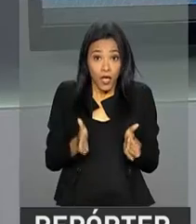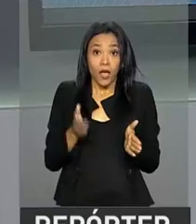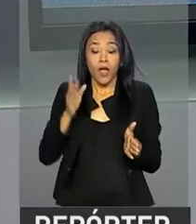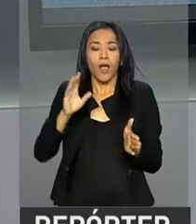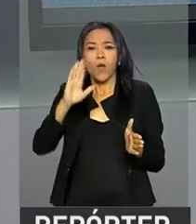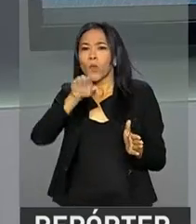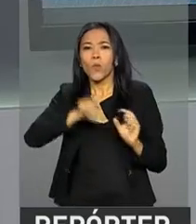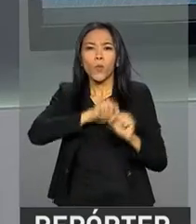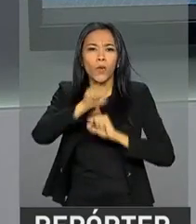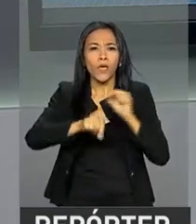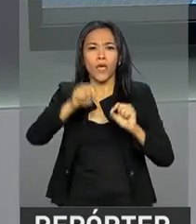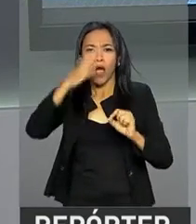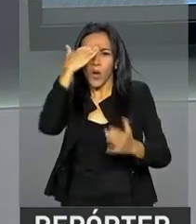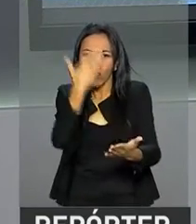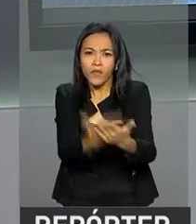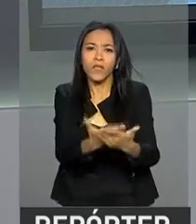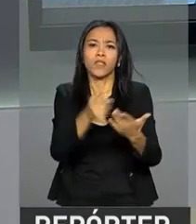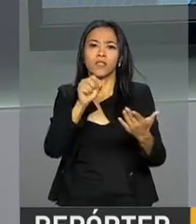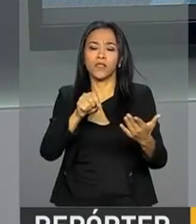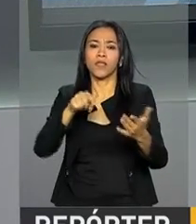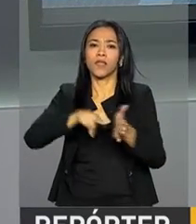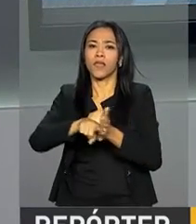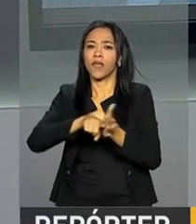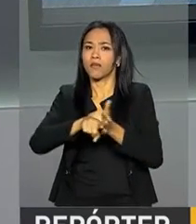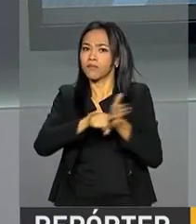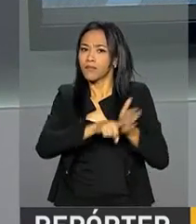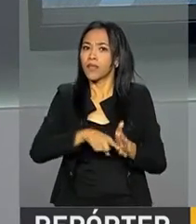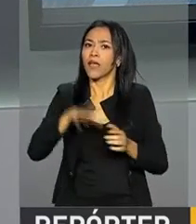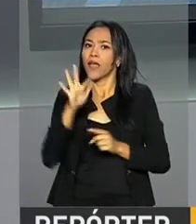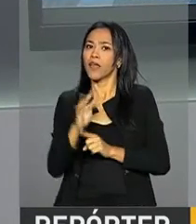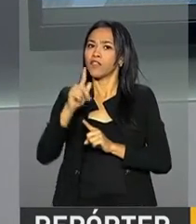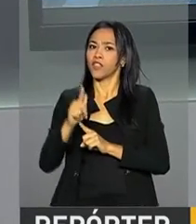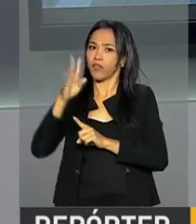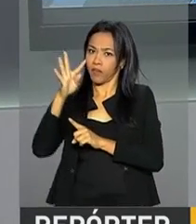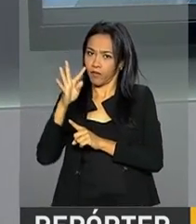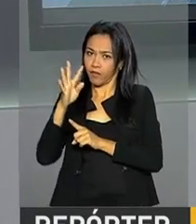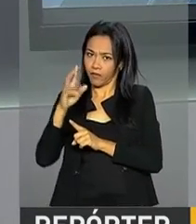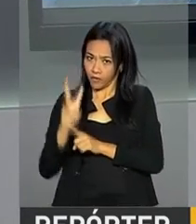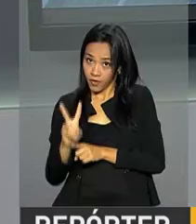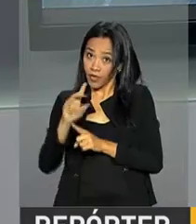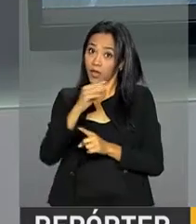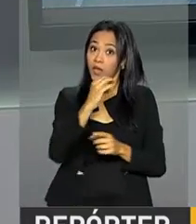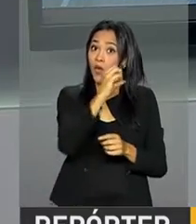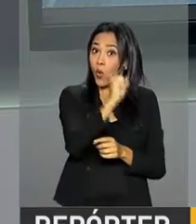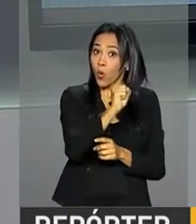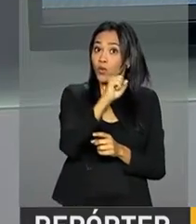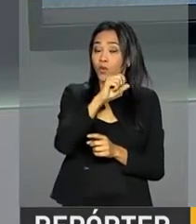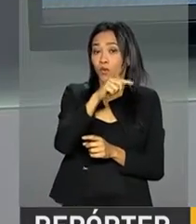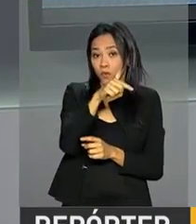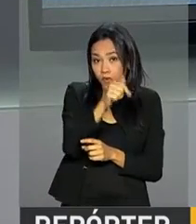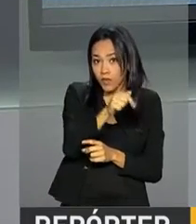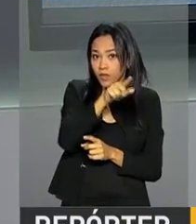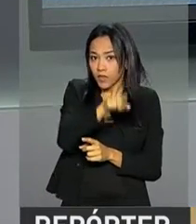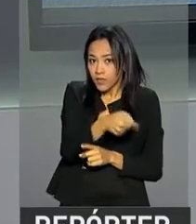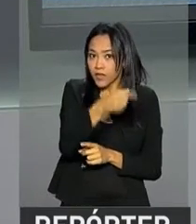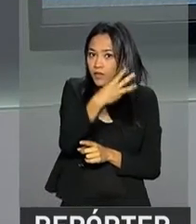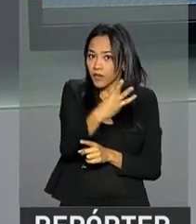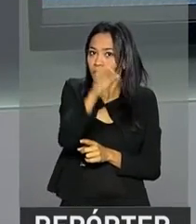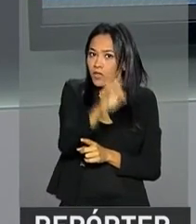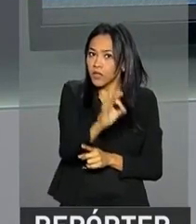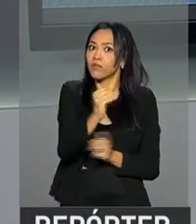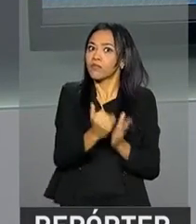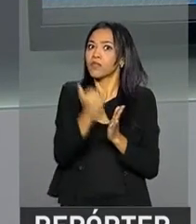medido pela fundação getúlio vargas passou para 87,3 pontos em setembro é a terceira alta seguida